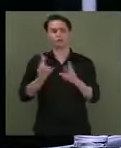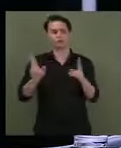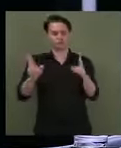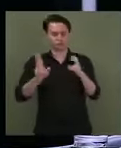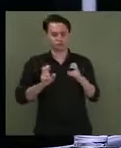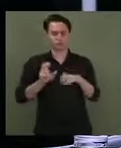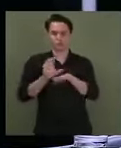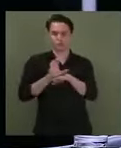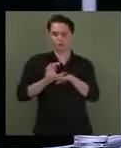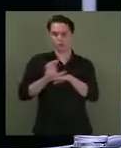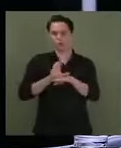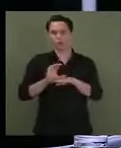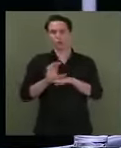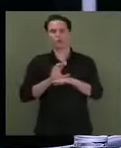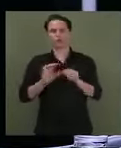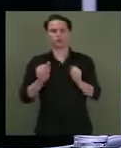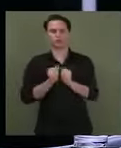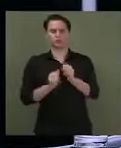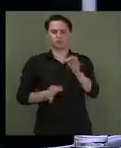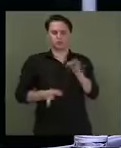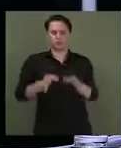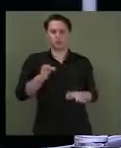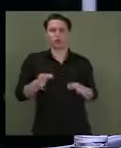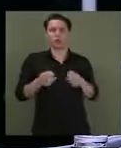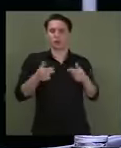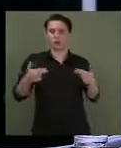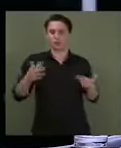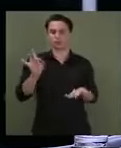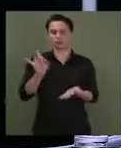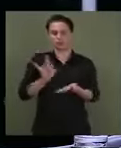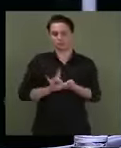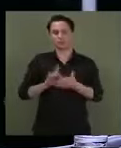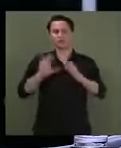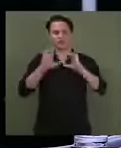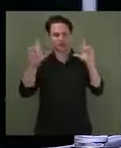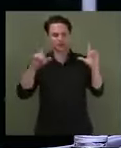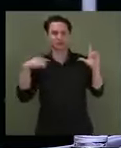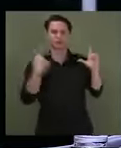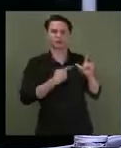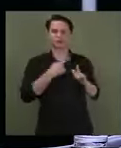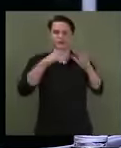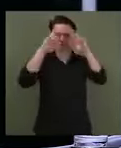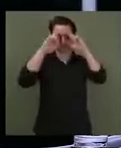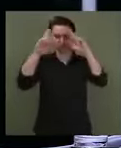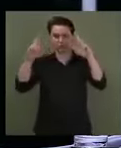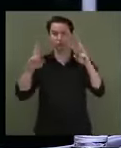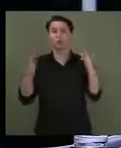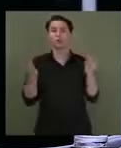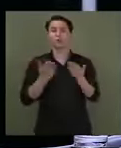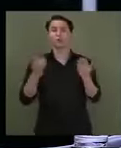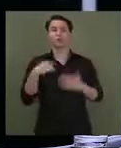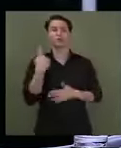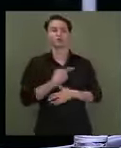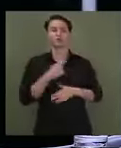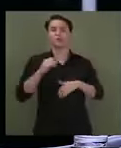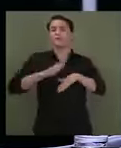constitucionalidade e inconstitucionalidade, de julgar casos concretos. Evidentemente que nós respeitamos isso. E o que nós fazemos hoje é